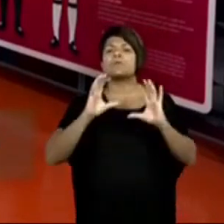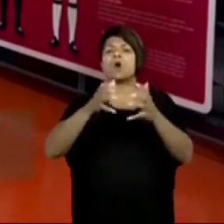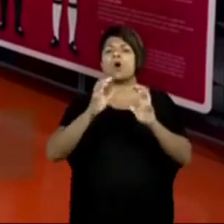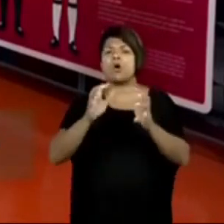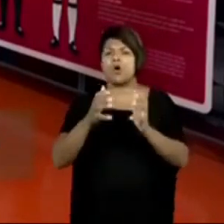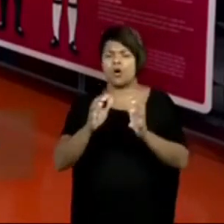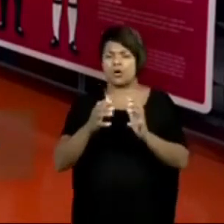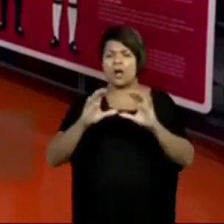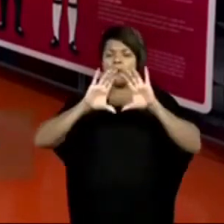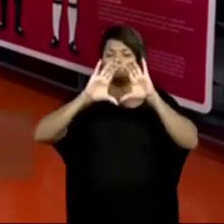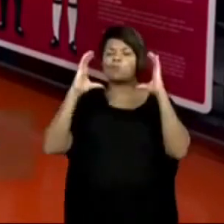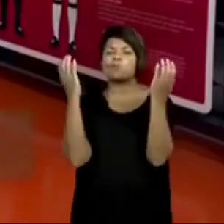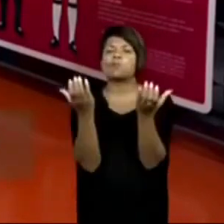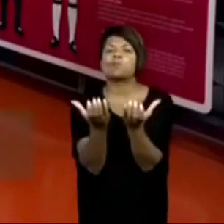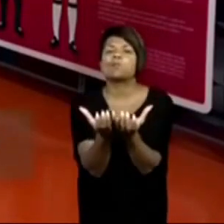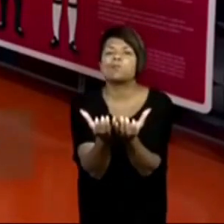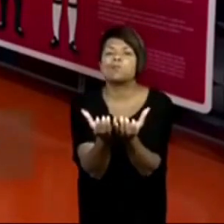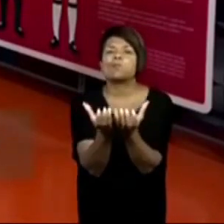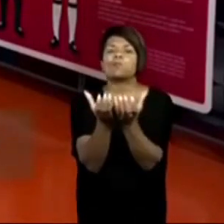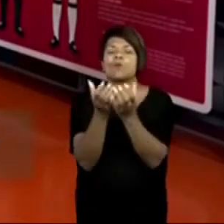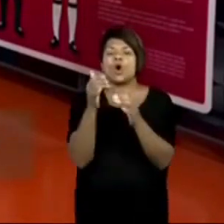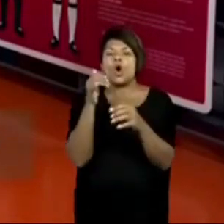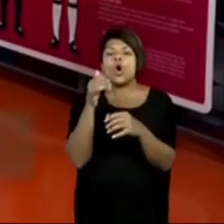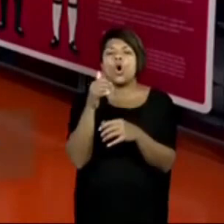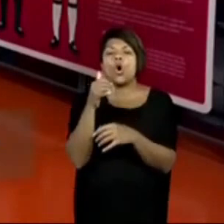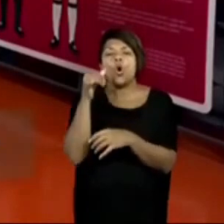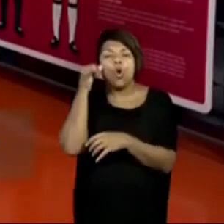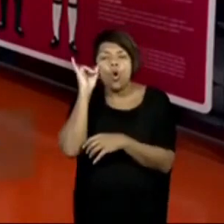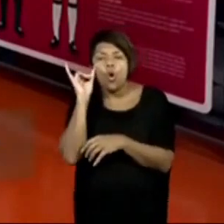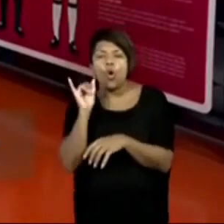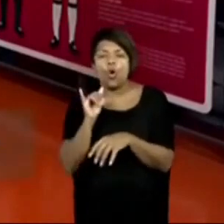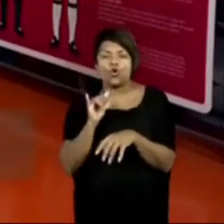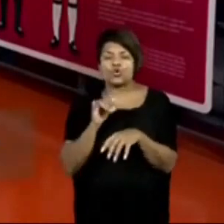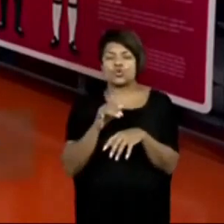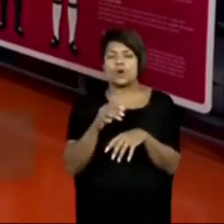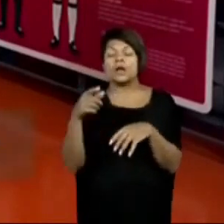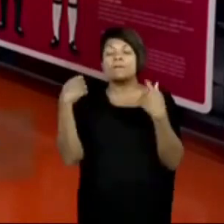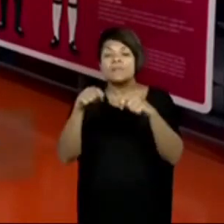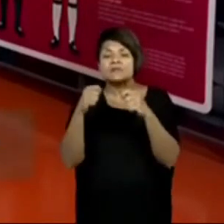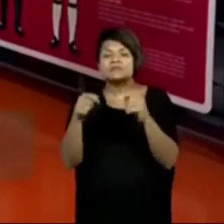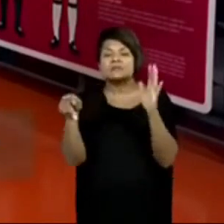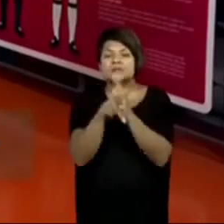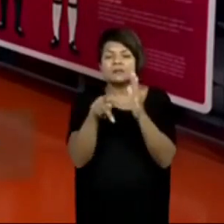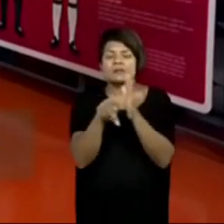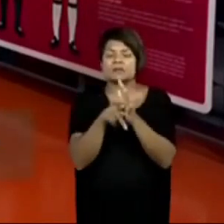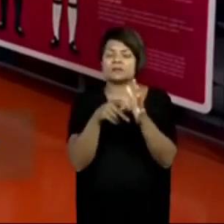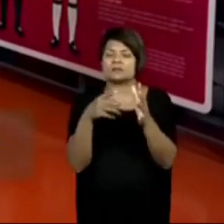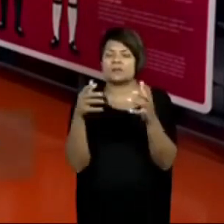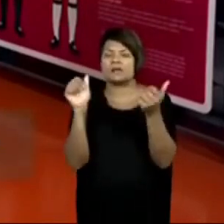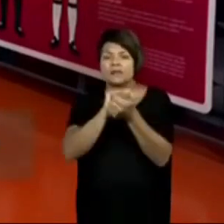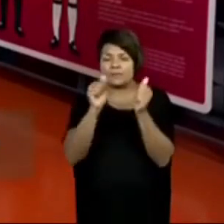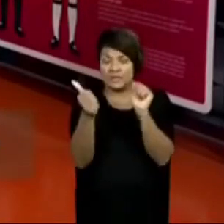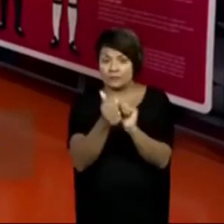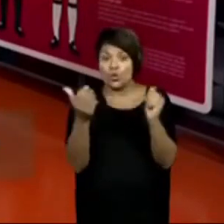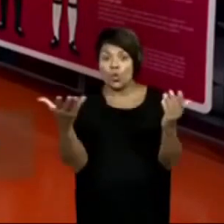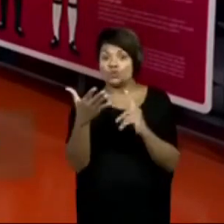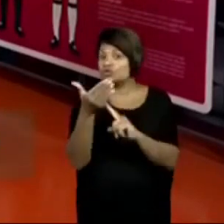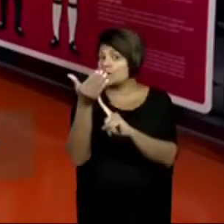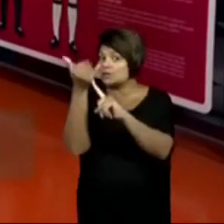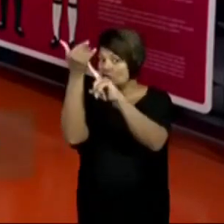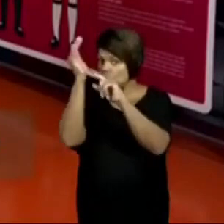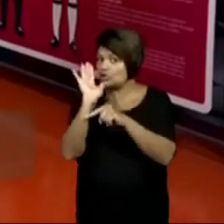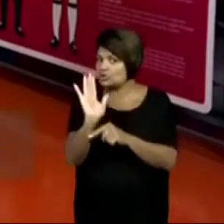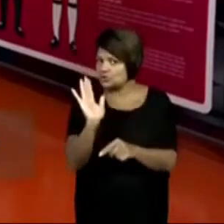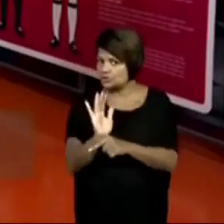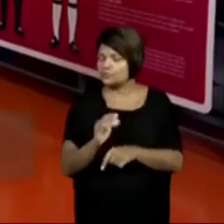ela é esférica, de couro e material apropriado, adaptado e hoje em dia com a tecnologia